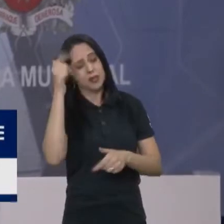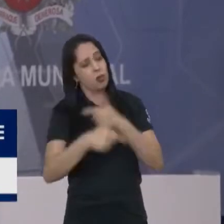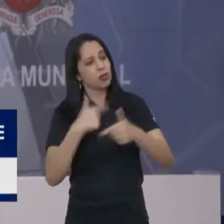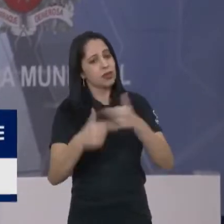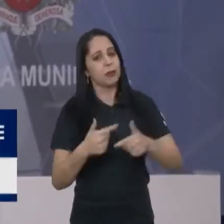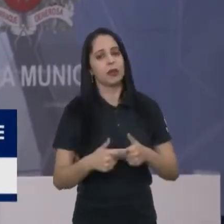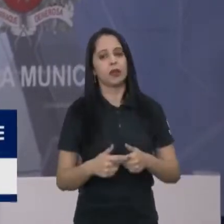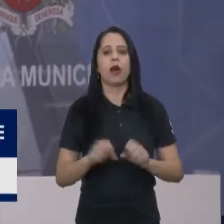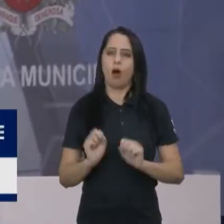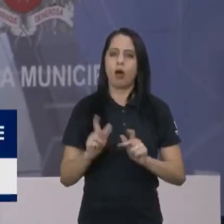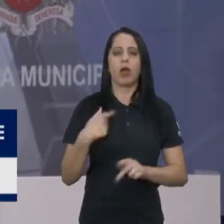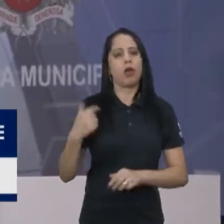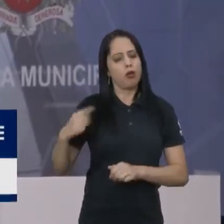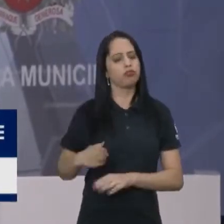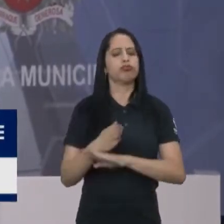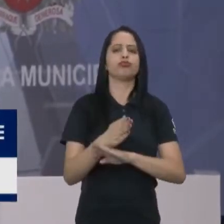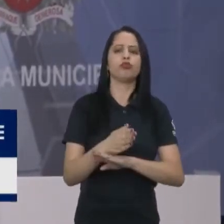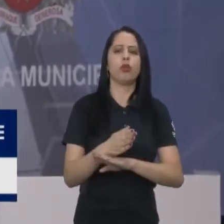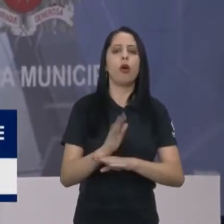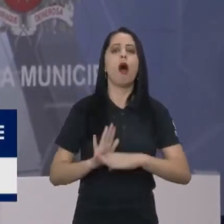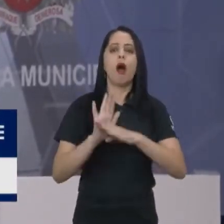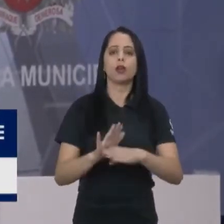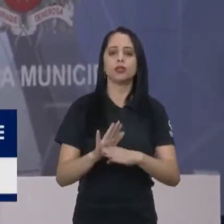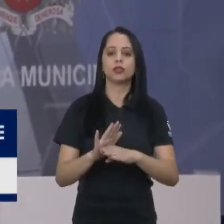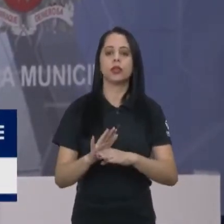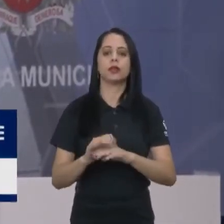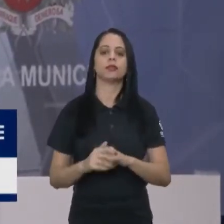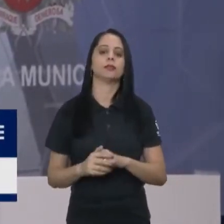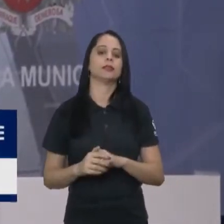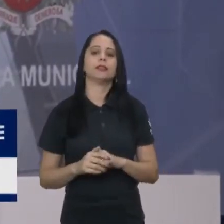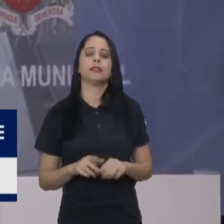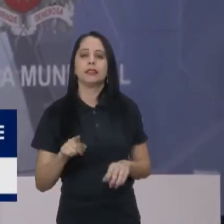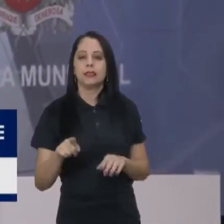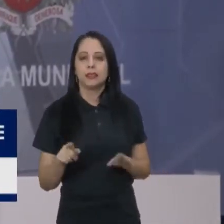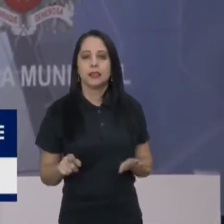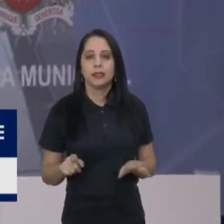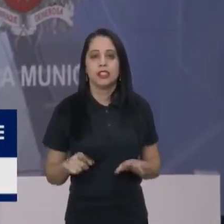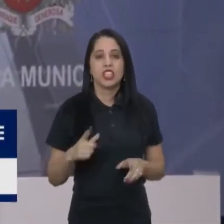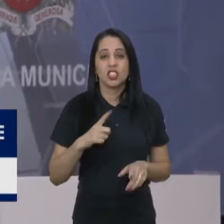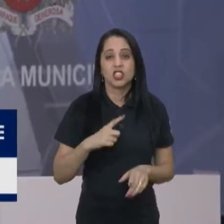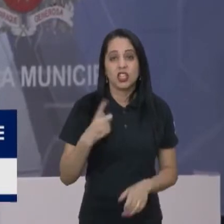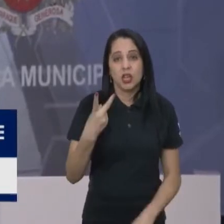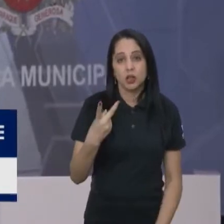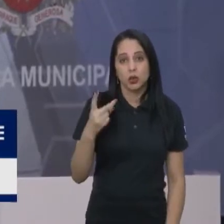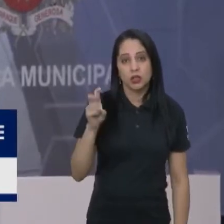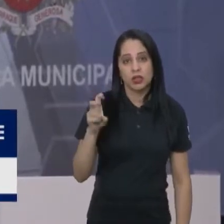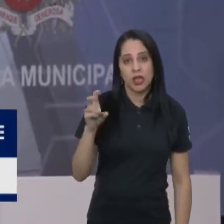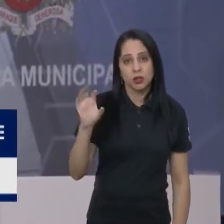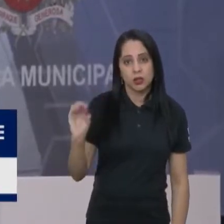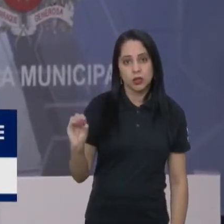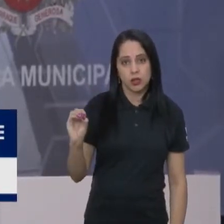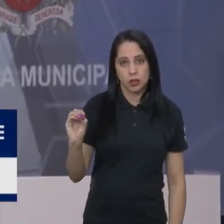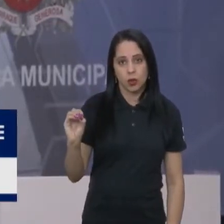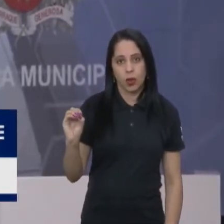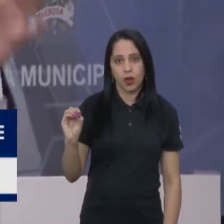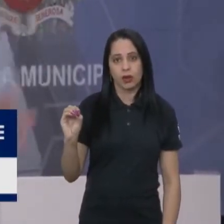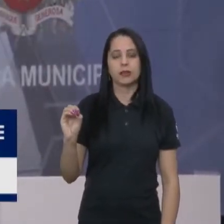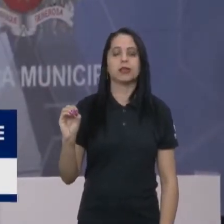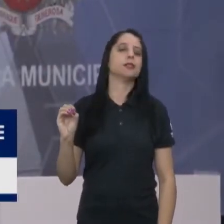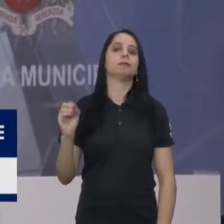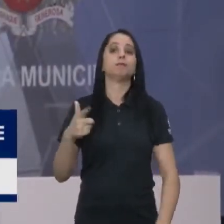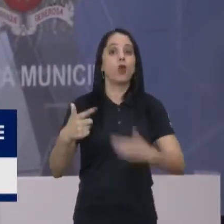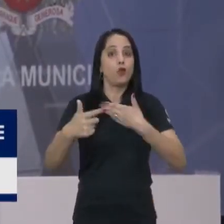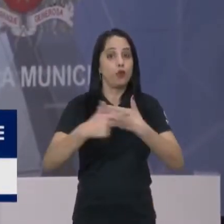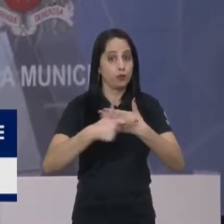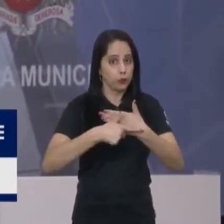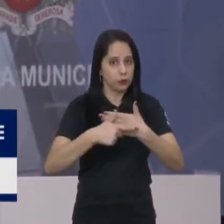só para montar as equipes, né? Nós tínhamos, para vocês terem uma ideia, nós tínhamos 250 cargos comissionados à época, e tínhamos o grupo todo ganhando a